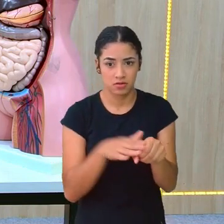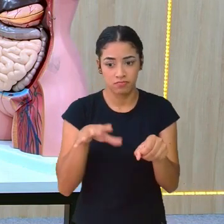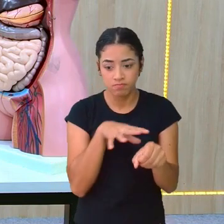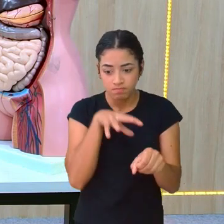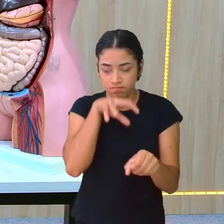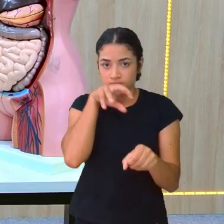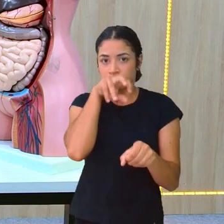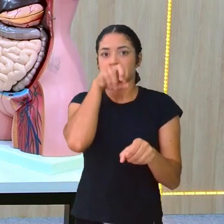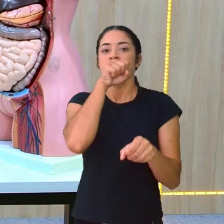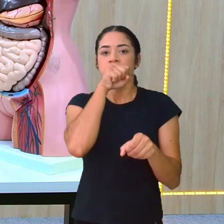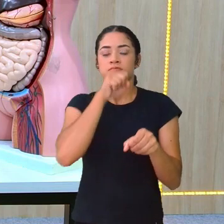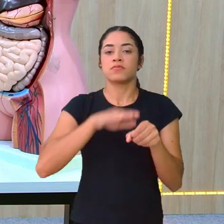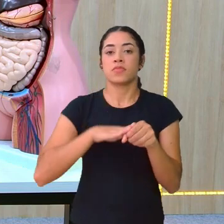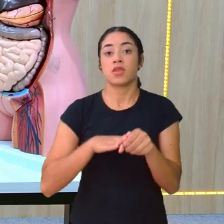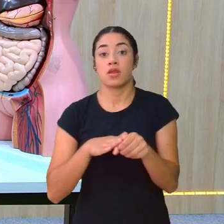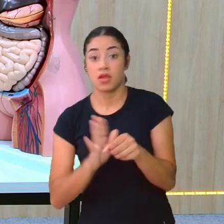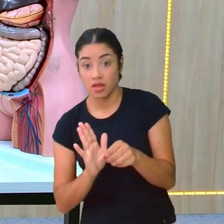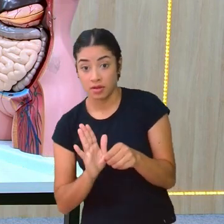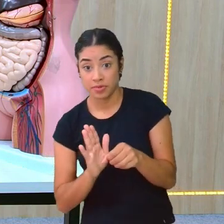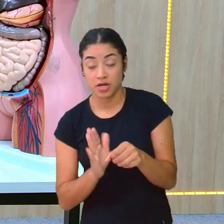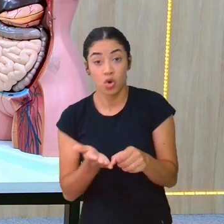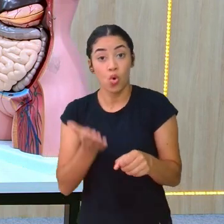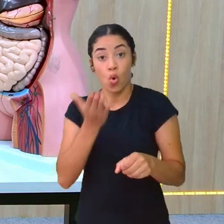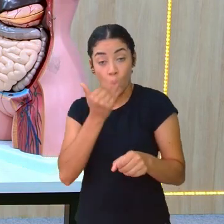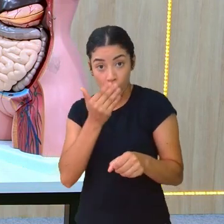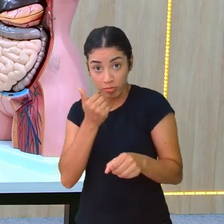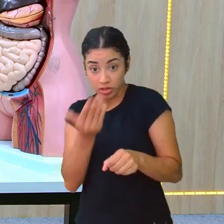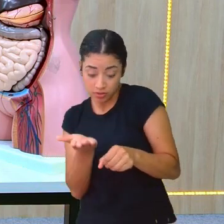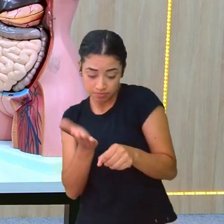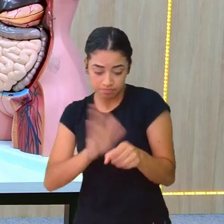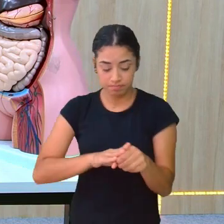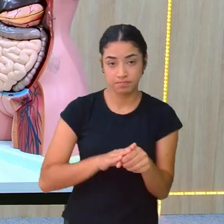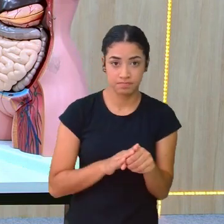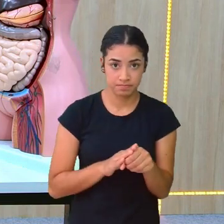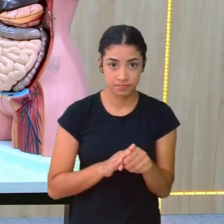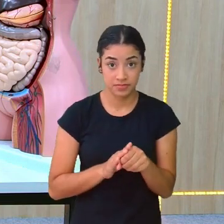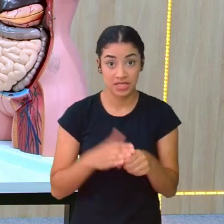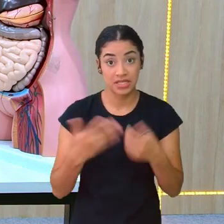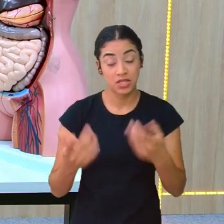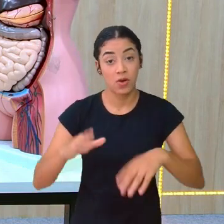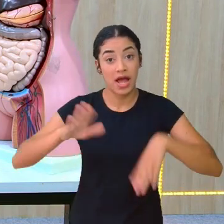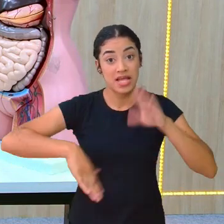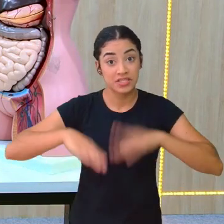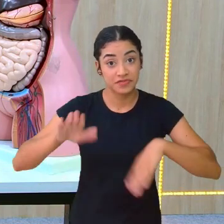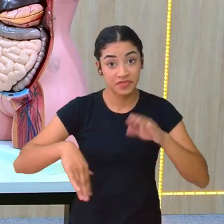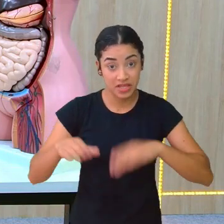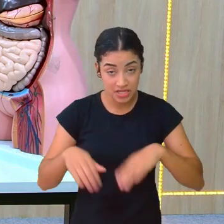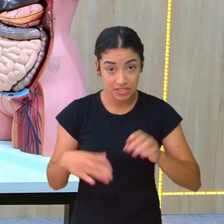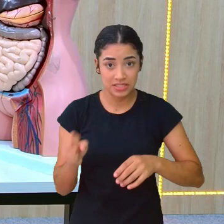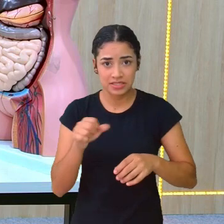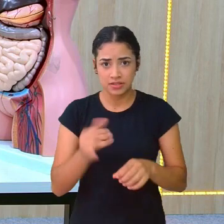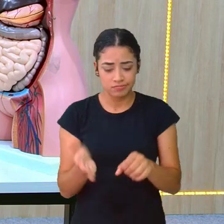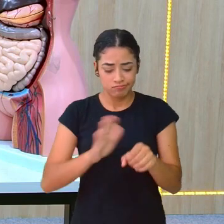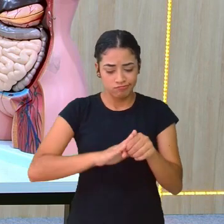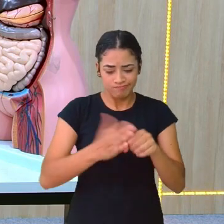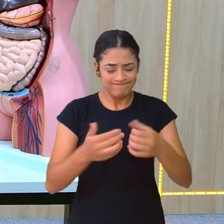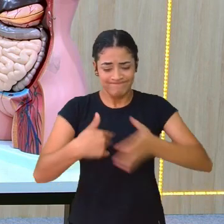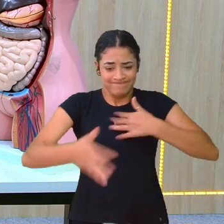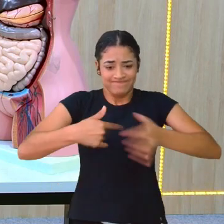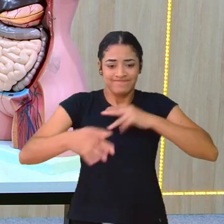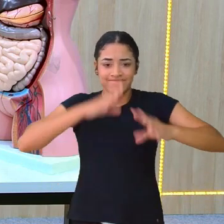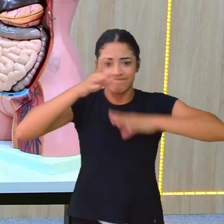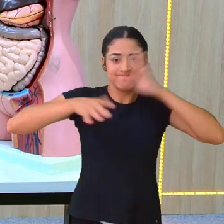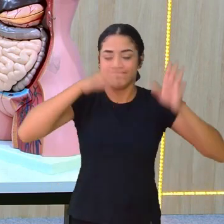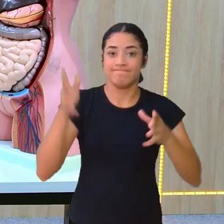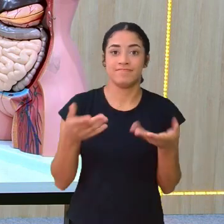entrando o alimento. É o erro, às vezes, de não fechar ou abrir no momento certo, que ocorre o engasgo. Então, atenção na